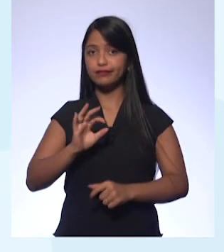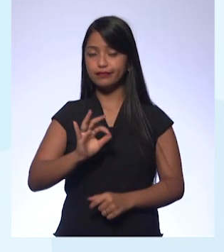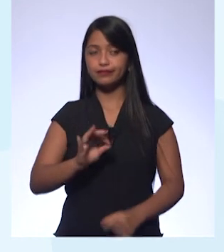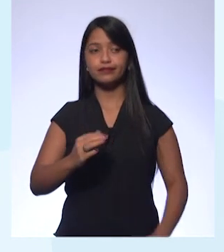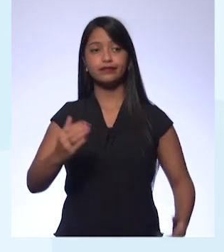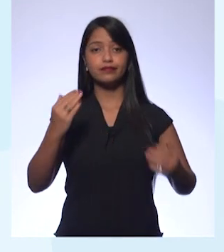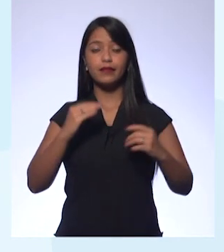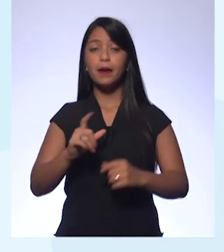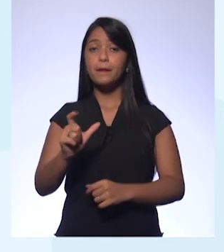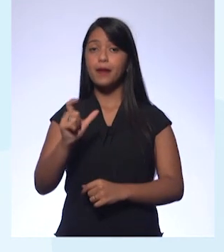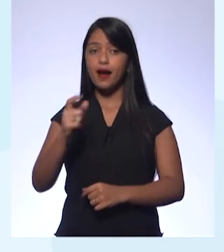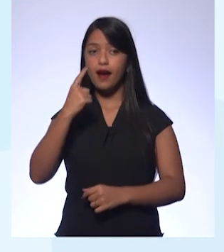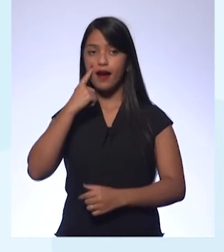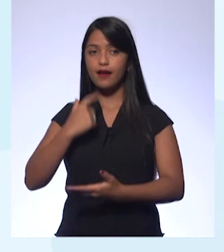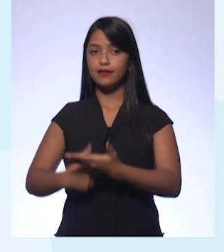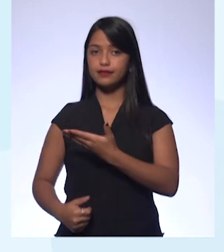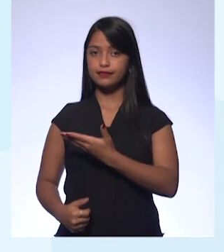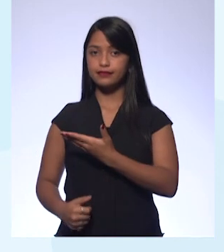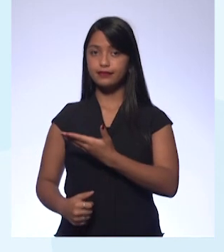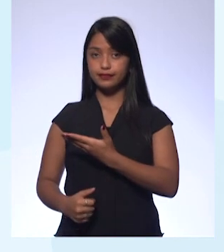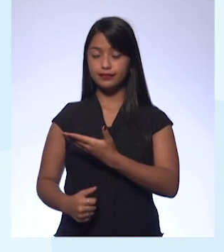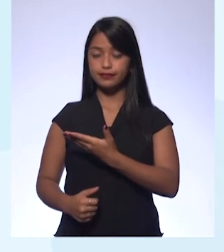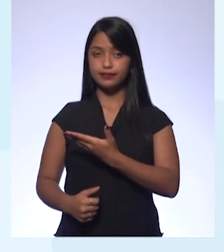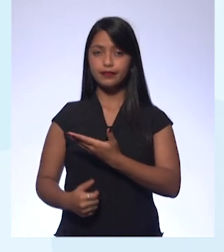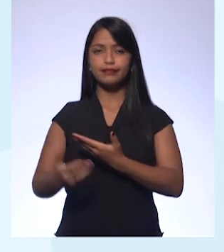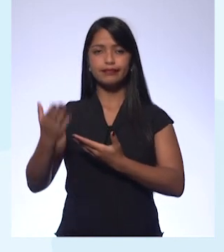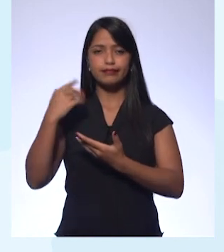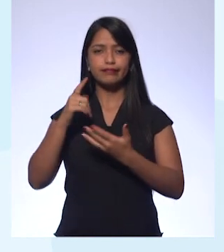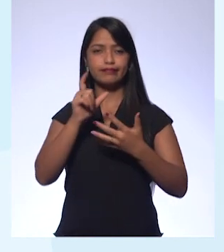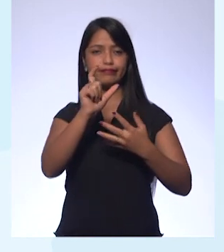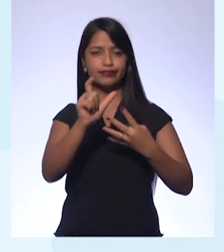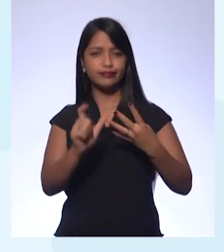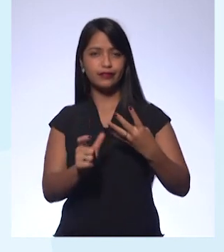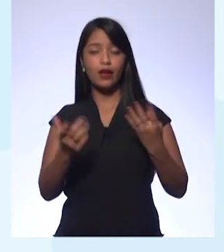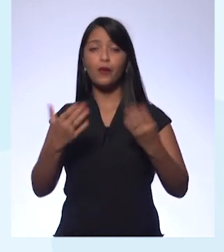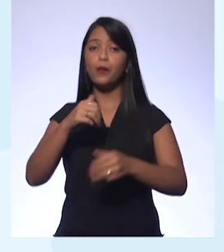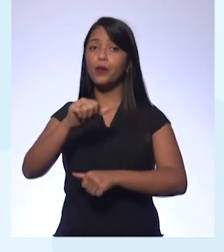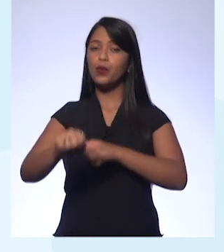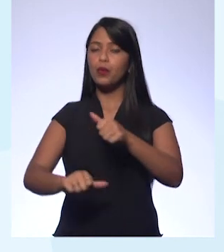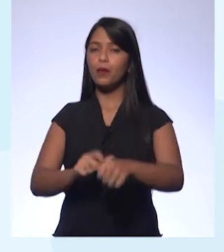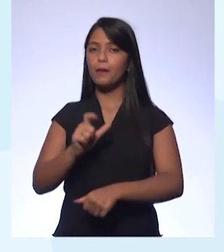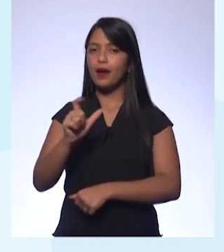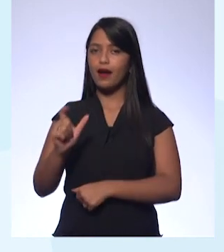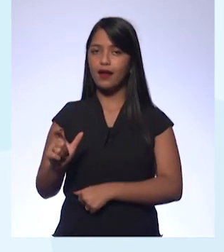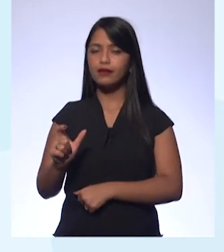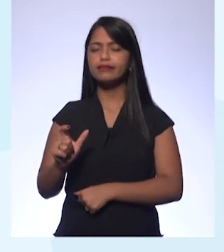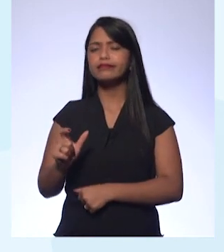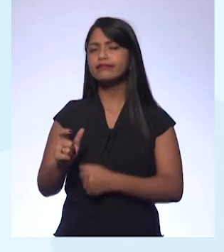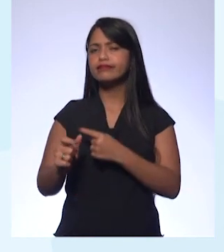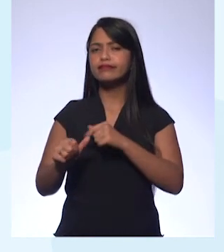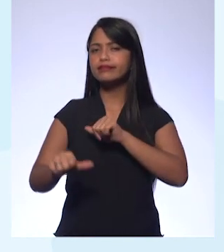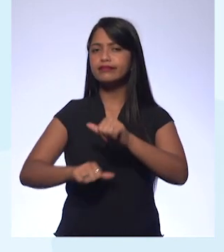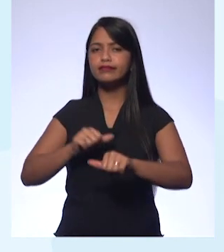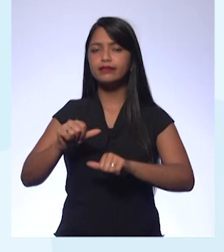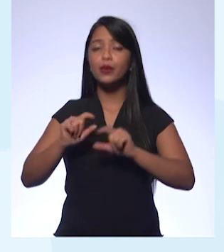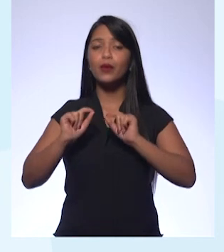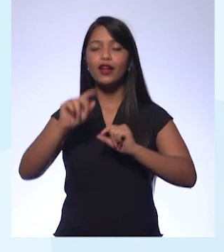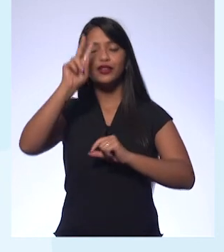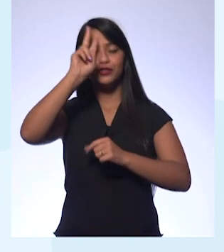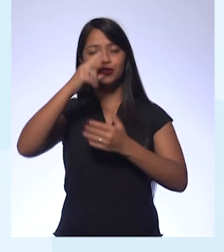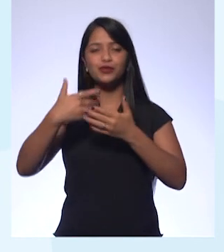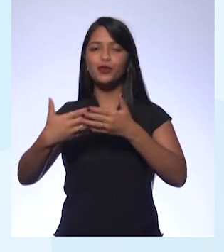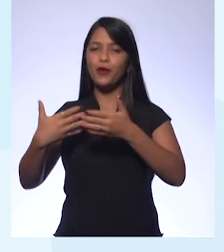sobre, dele, deste, hoje são escritas respectivamente como esse, almoço, sobre. Então, também tivemos uma mudança aí, uma variação